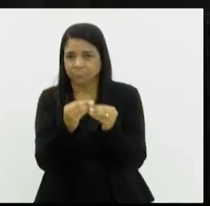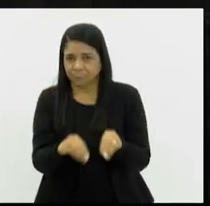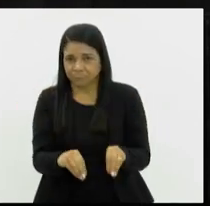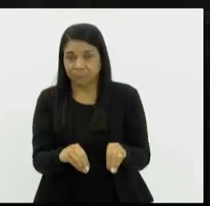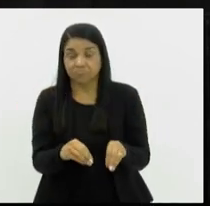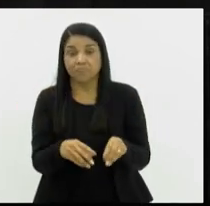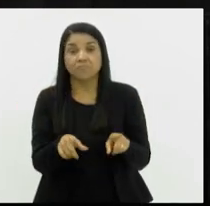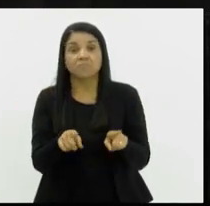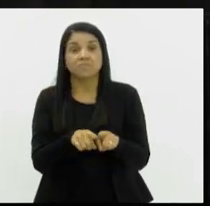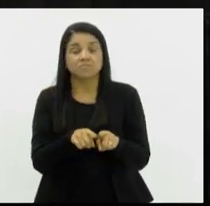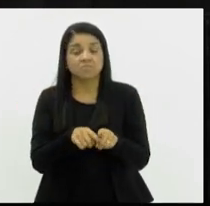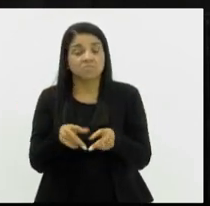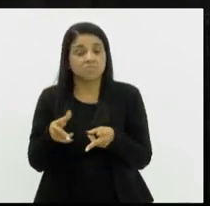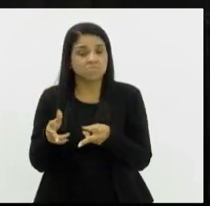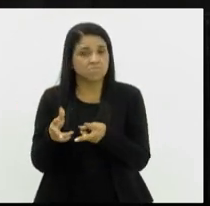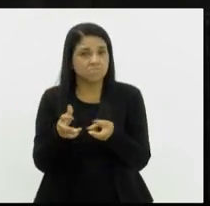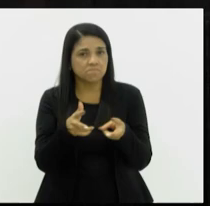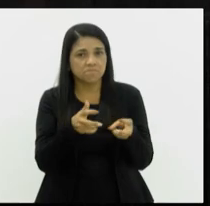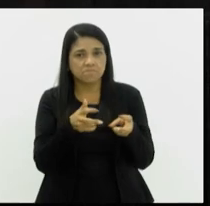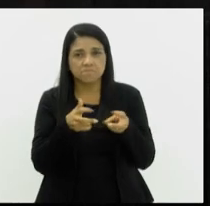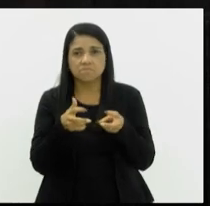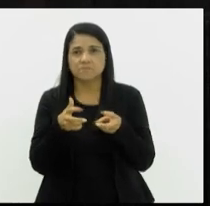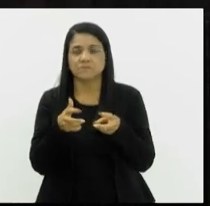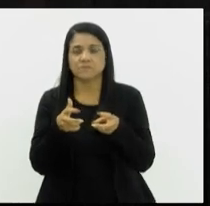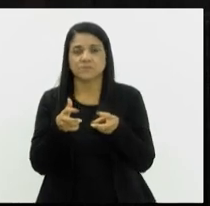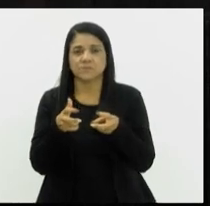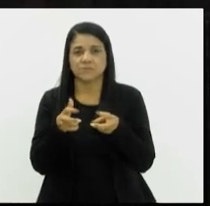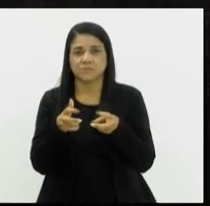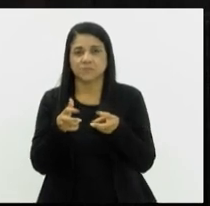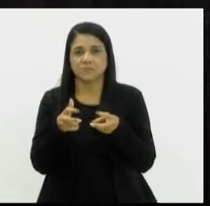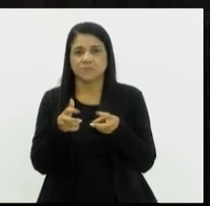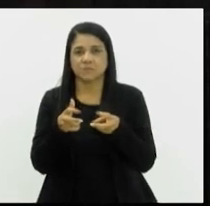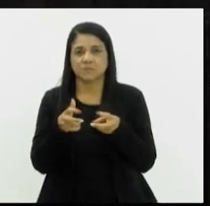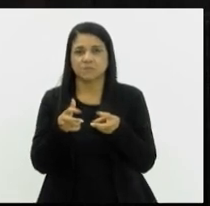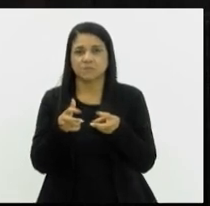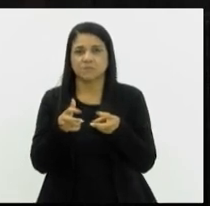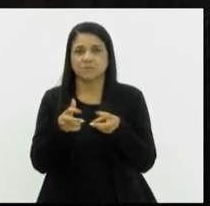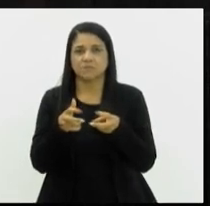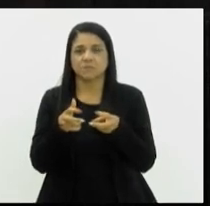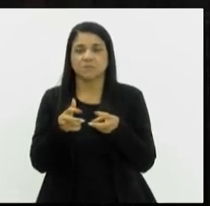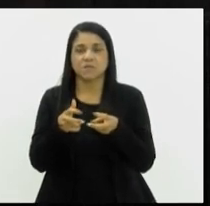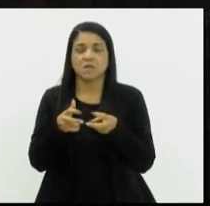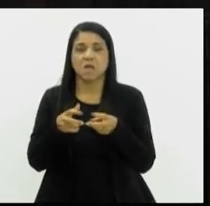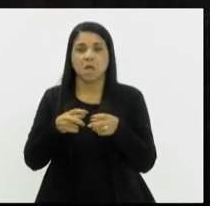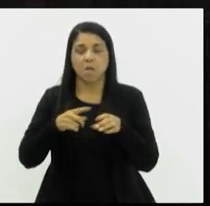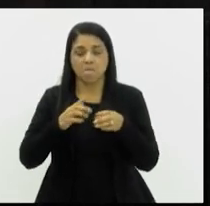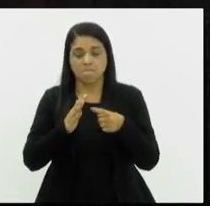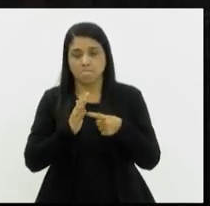também que todos os dispositivos, bombas, barragens, etc.,